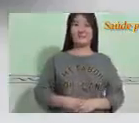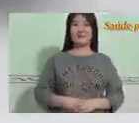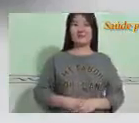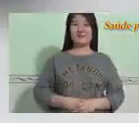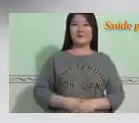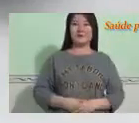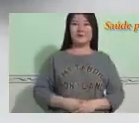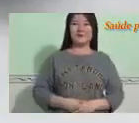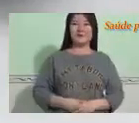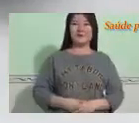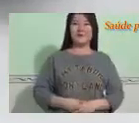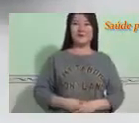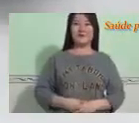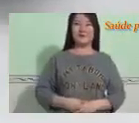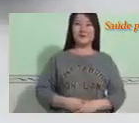lhe infeccionar.